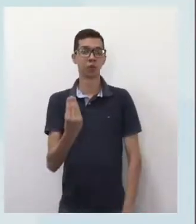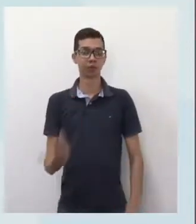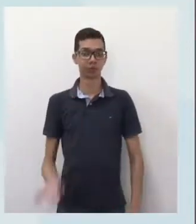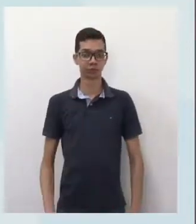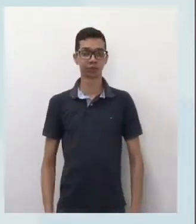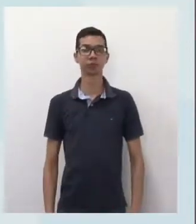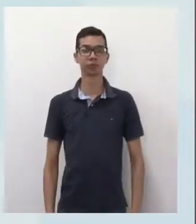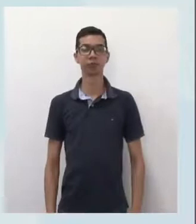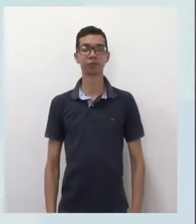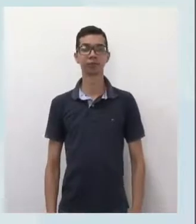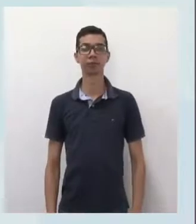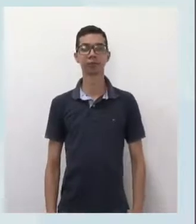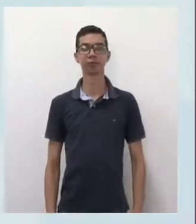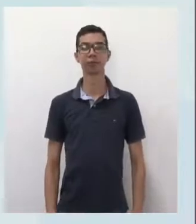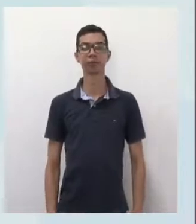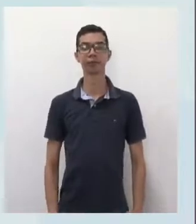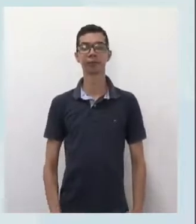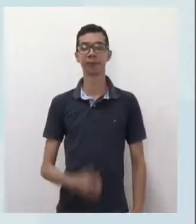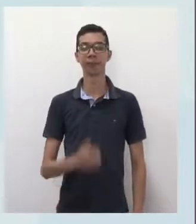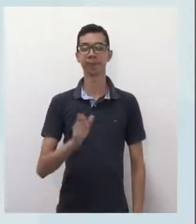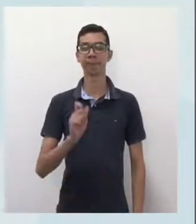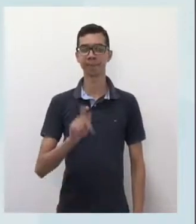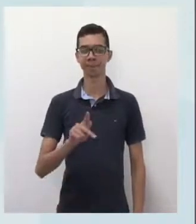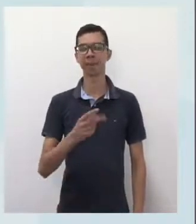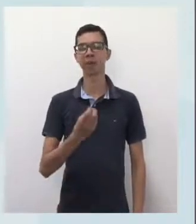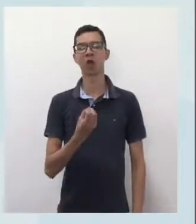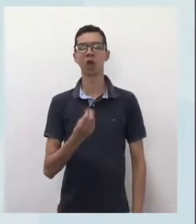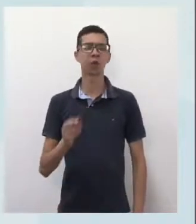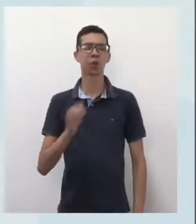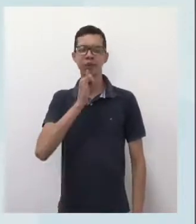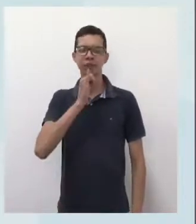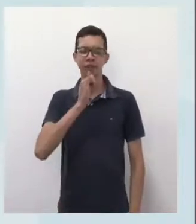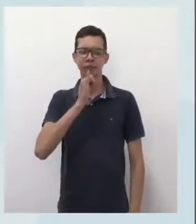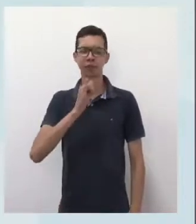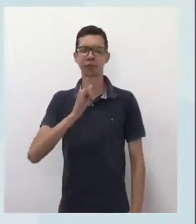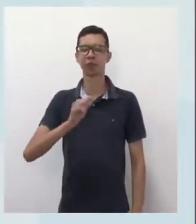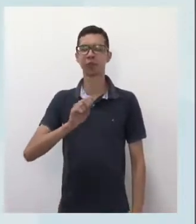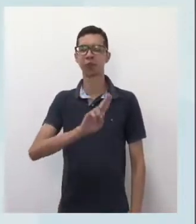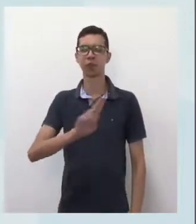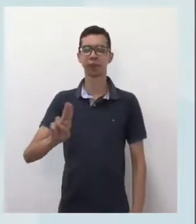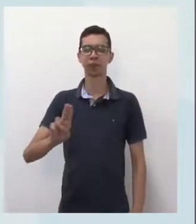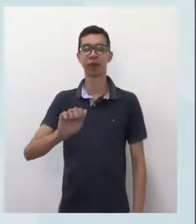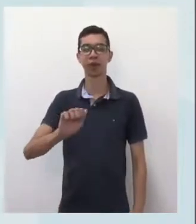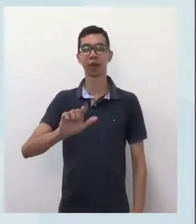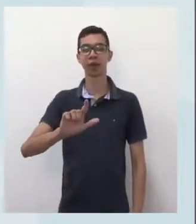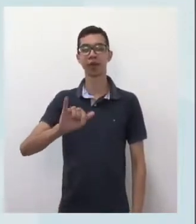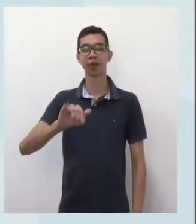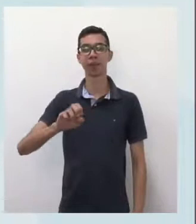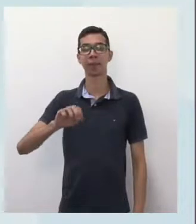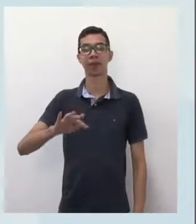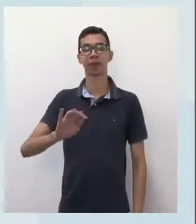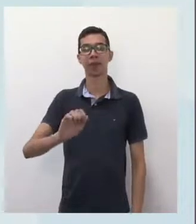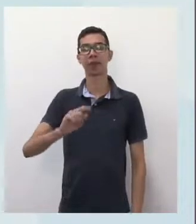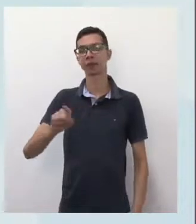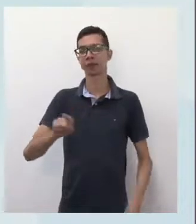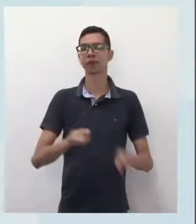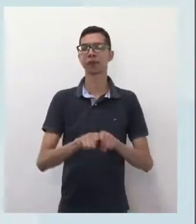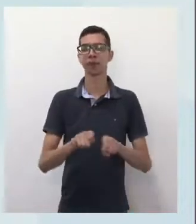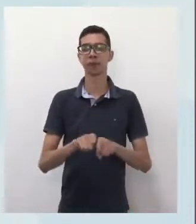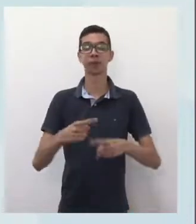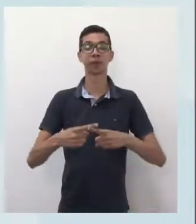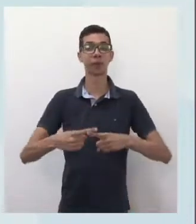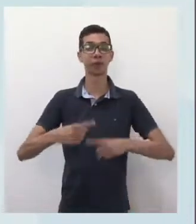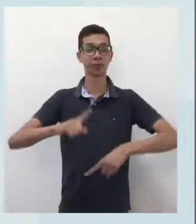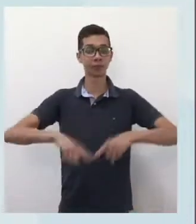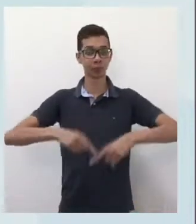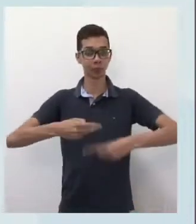de transferência de energia ou de alimentação, né? No caso do que a gente está falando aqui, a gente vai alimentar os aparelhos com